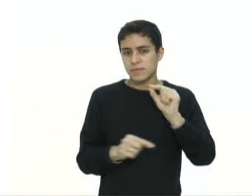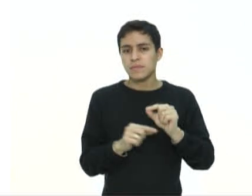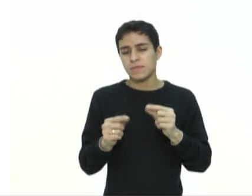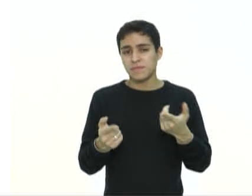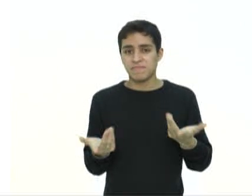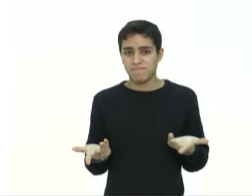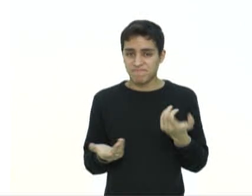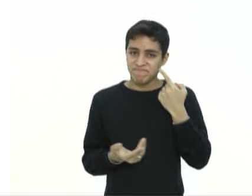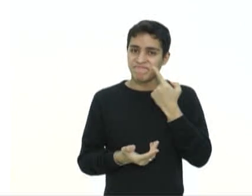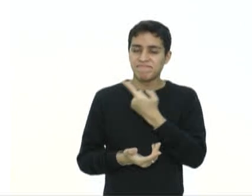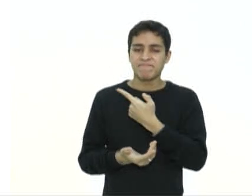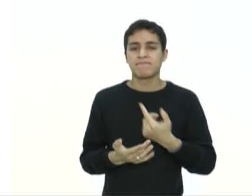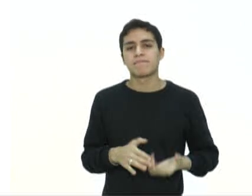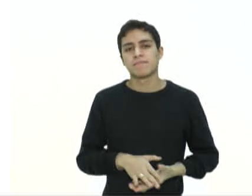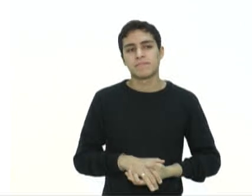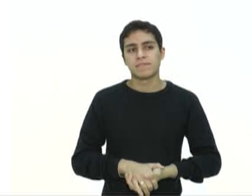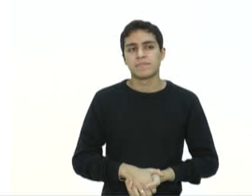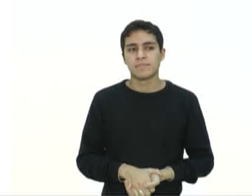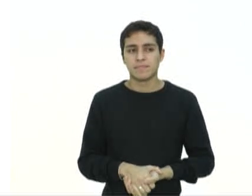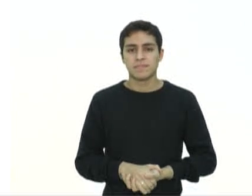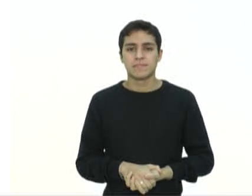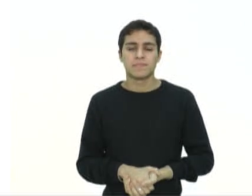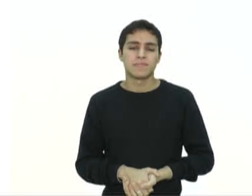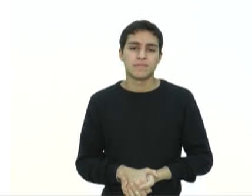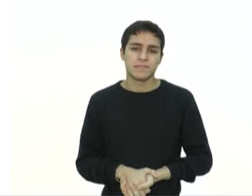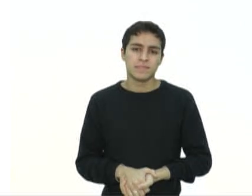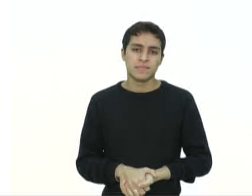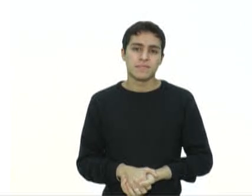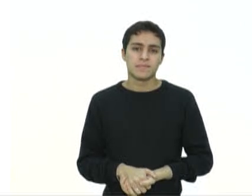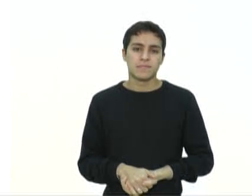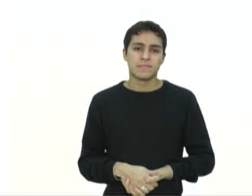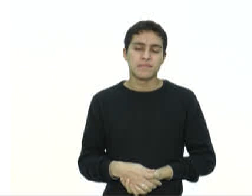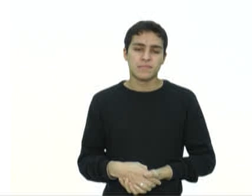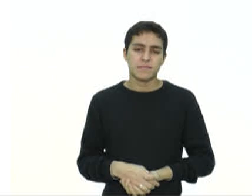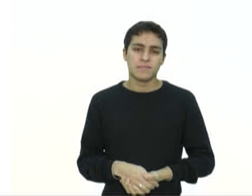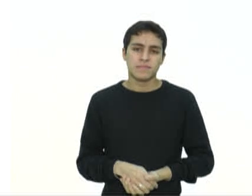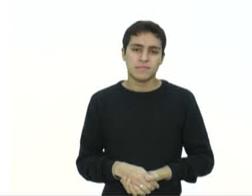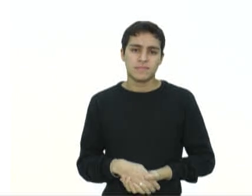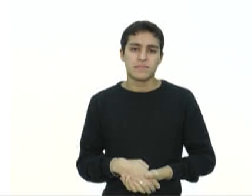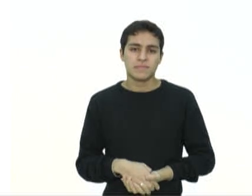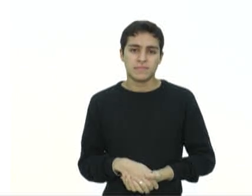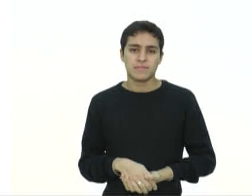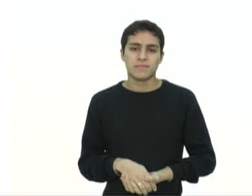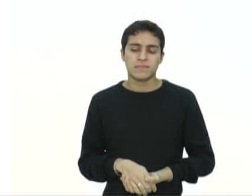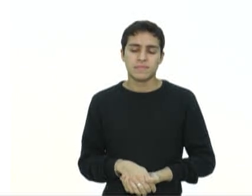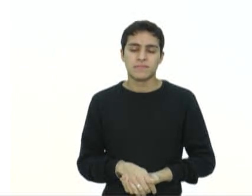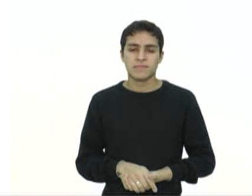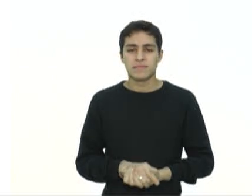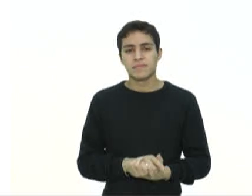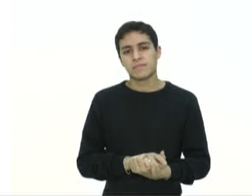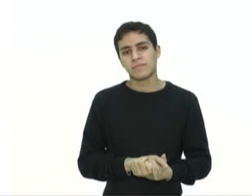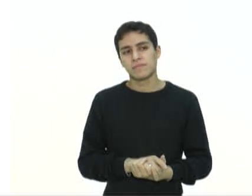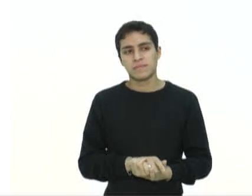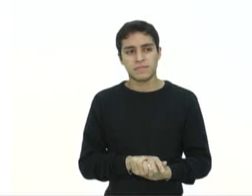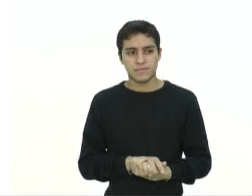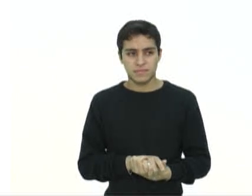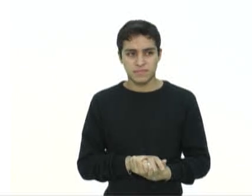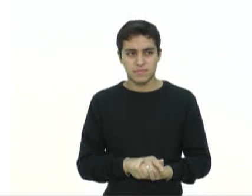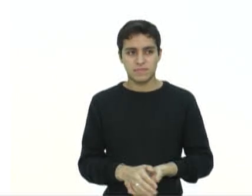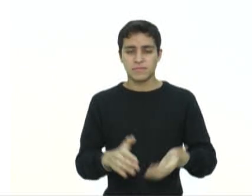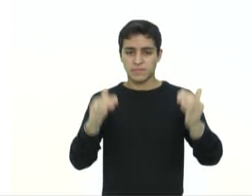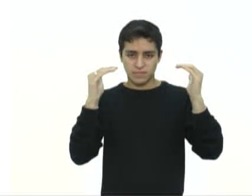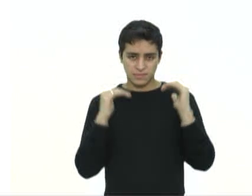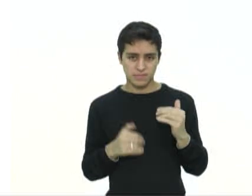y vegetales unidas a los tallos de los árboles, plantas y flores. No